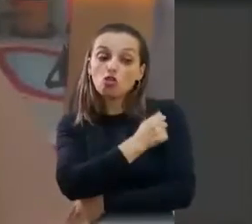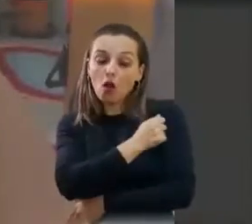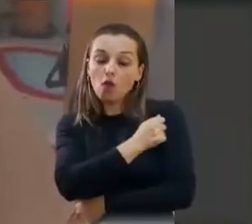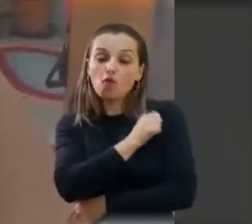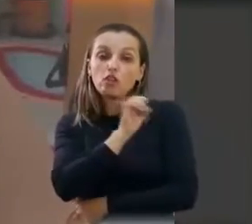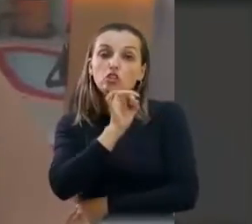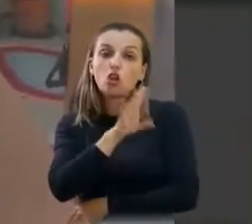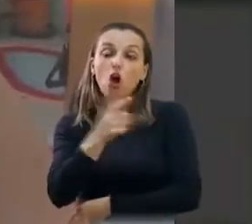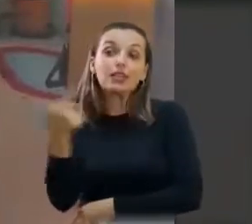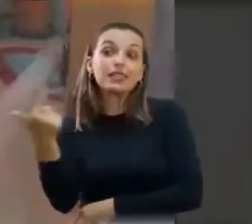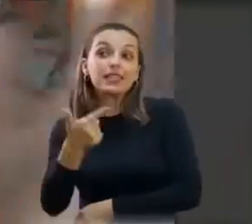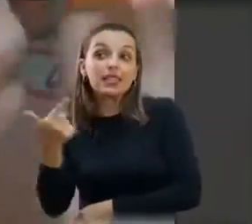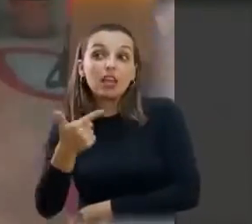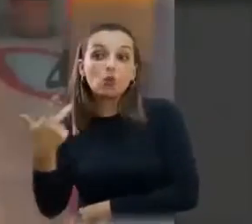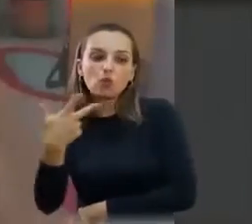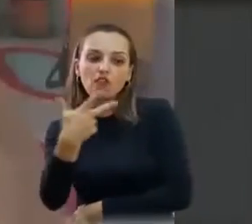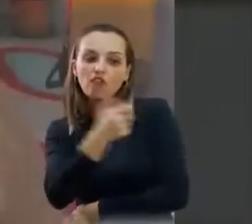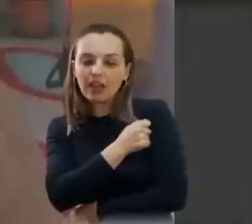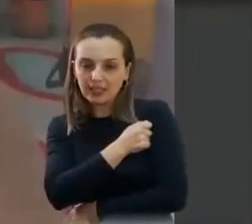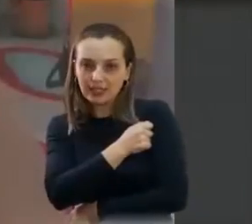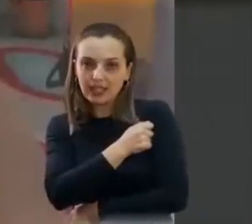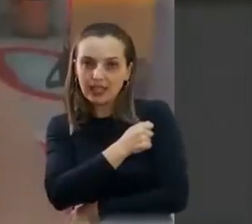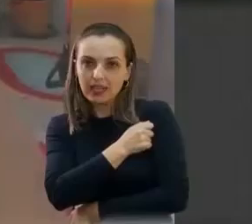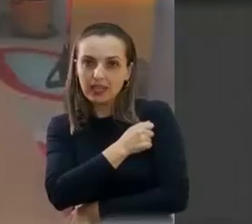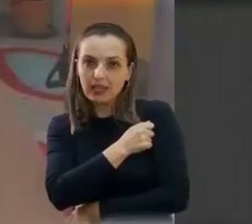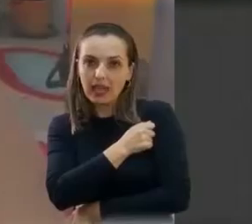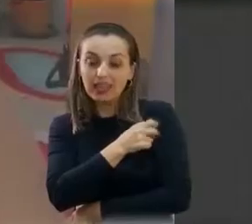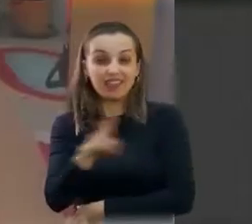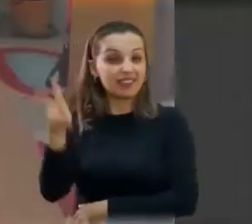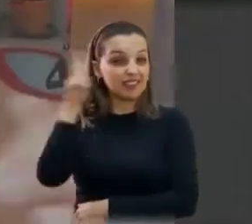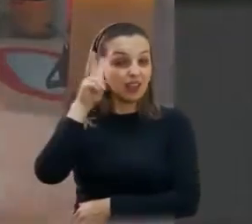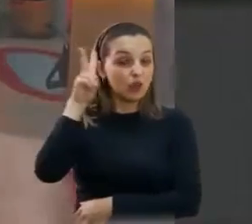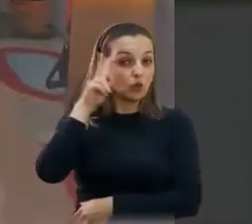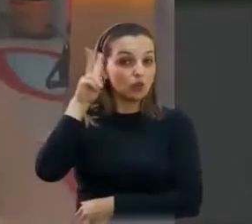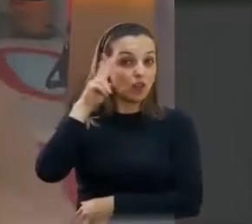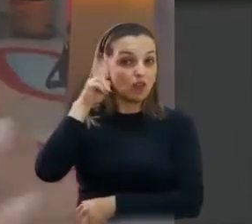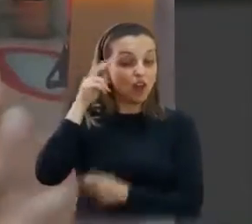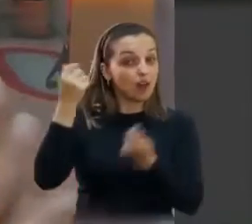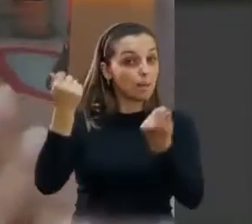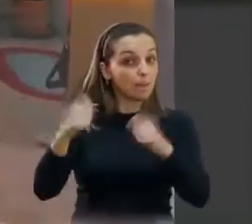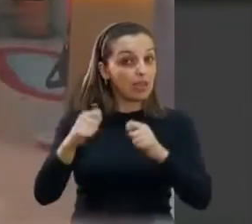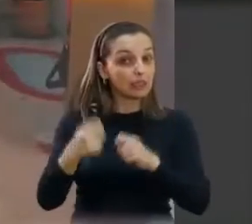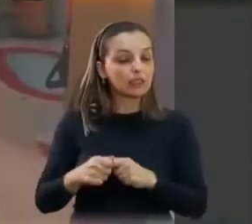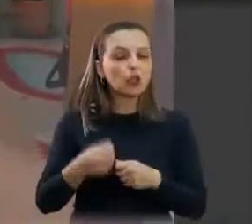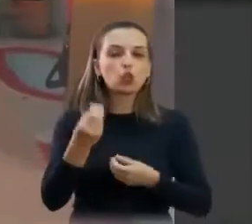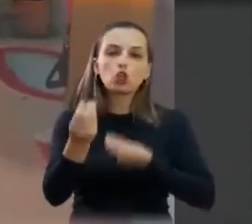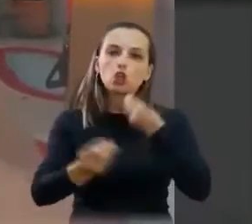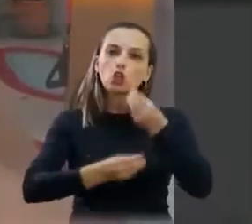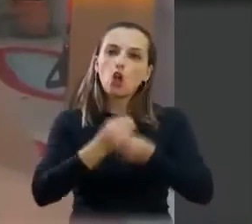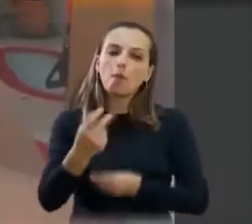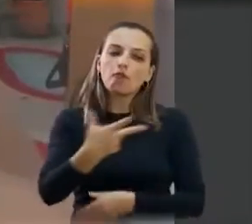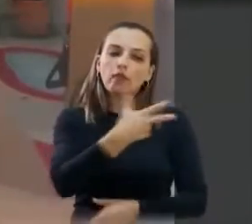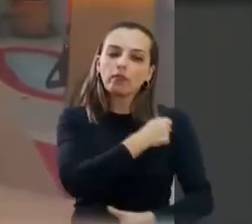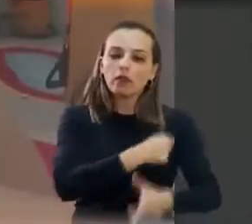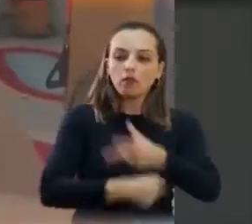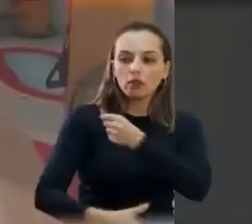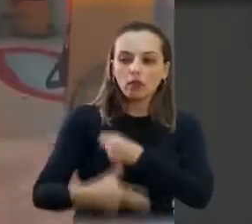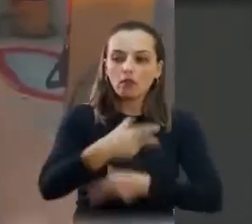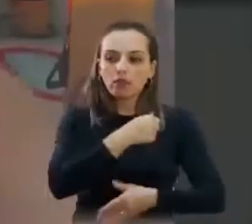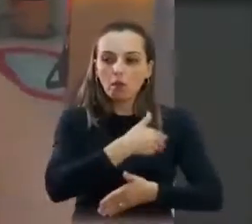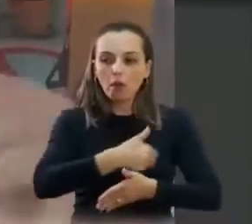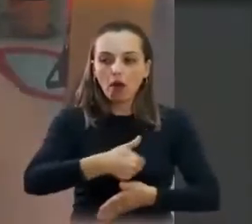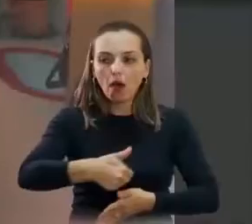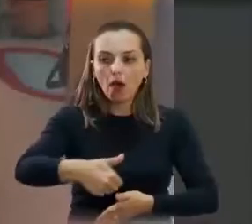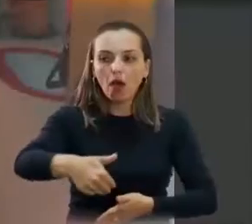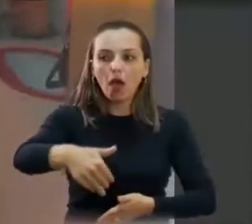para a segunda dose, que começaria a vencer na segunda. Então, não adiantava a gente continuar vacinando a população e